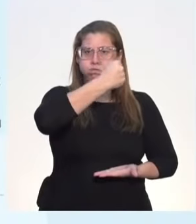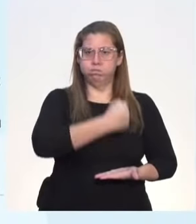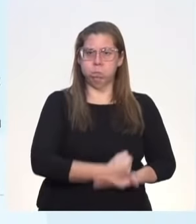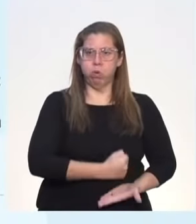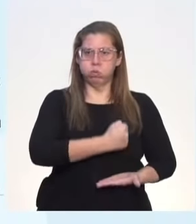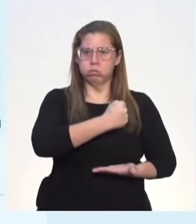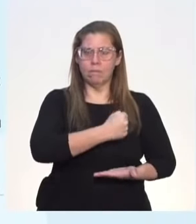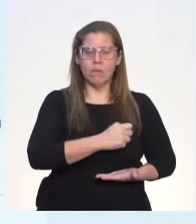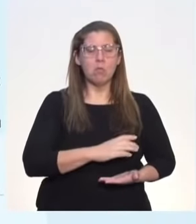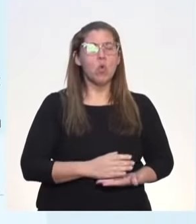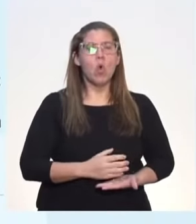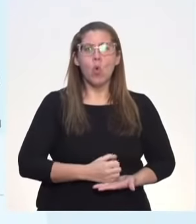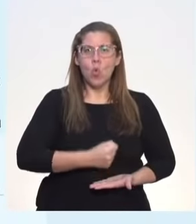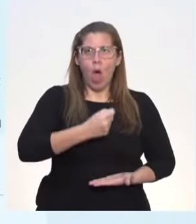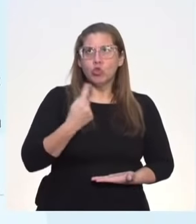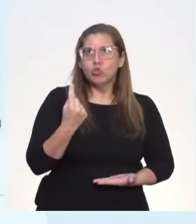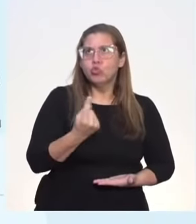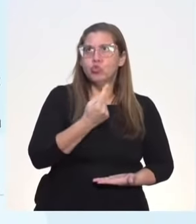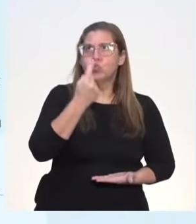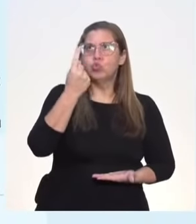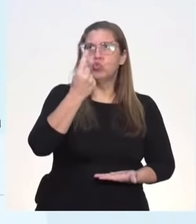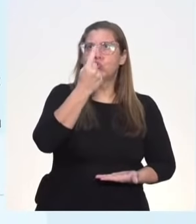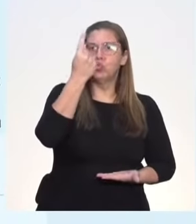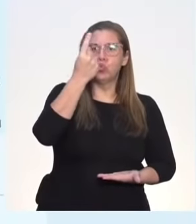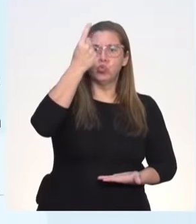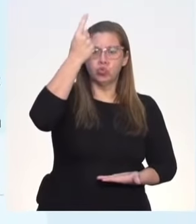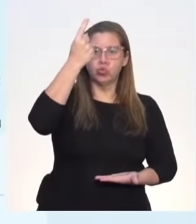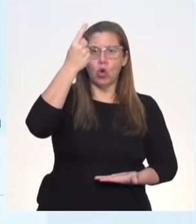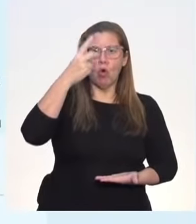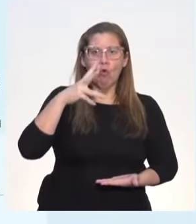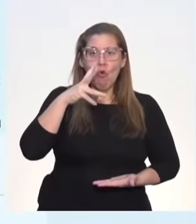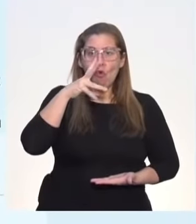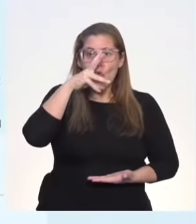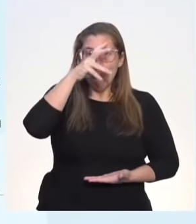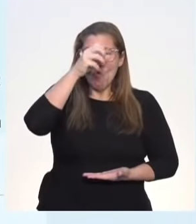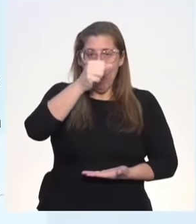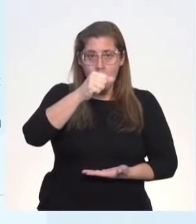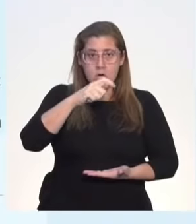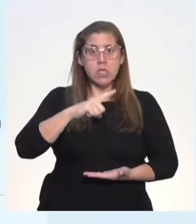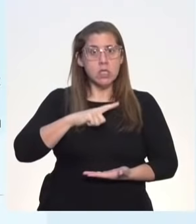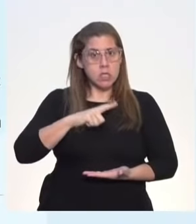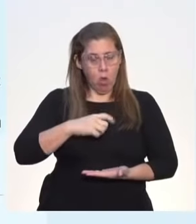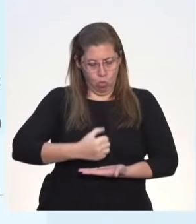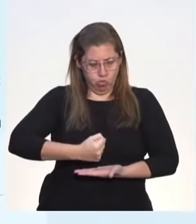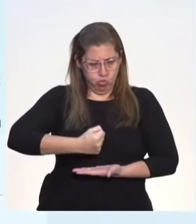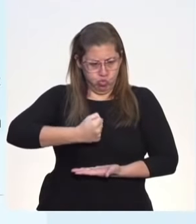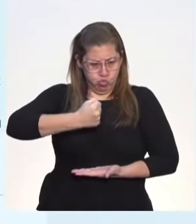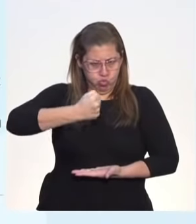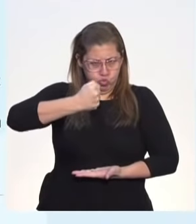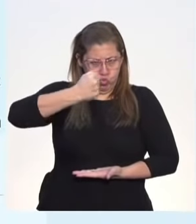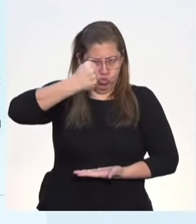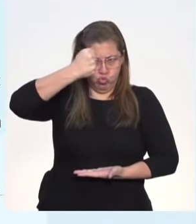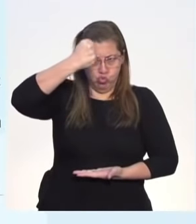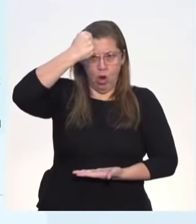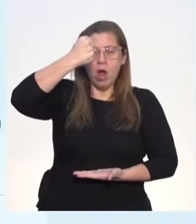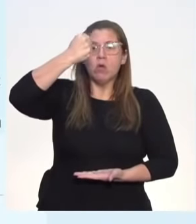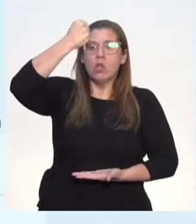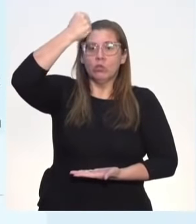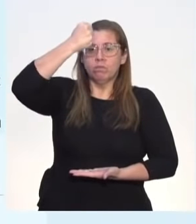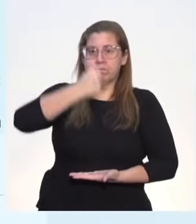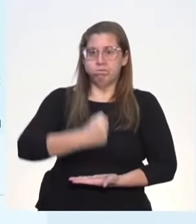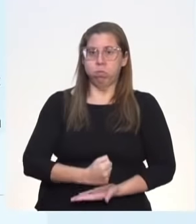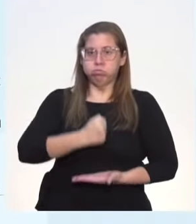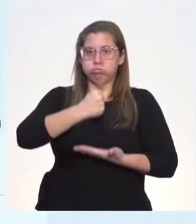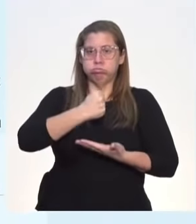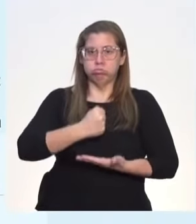que você vá o quanto mais alto você leva o bicho mais energia potencial gravitacional ele tem no ponto de altura máxima